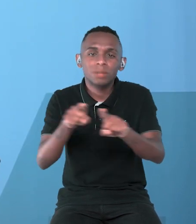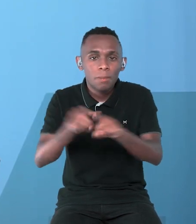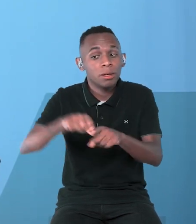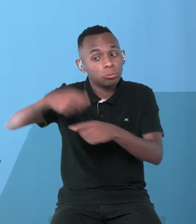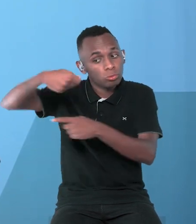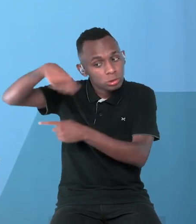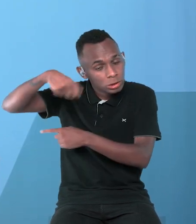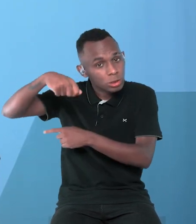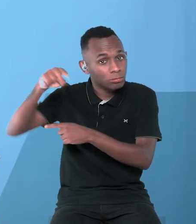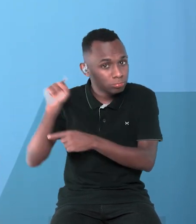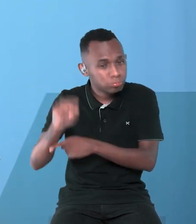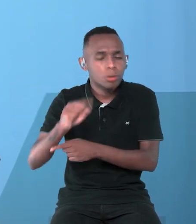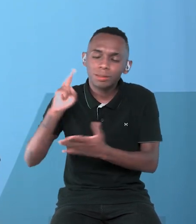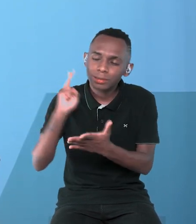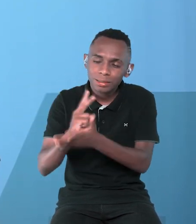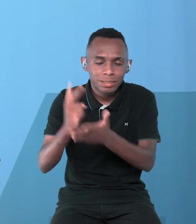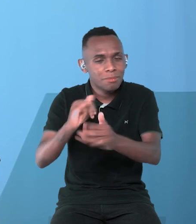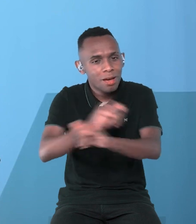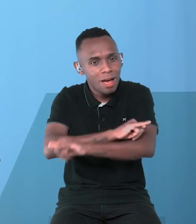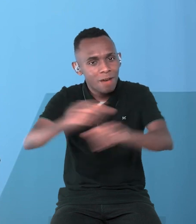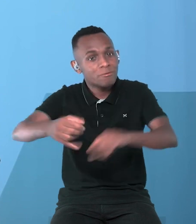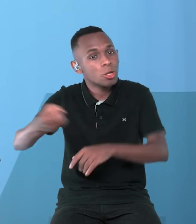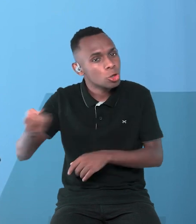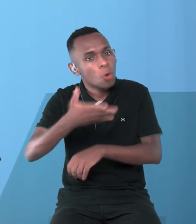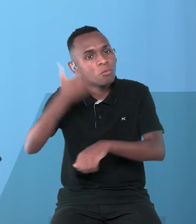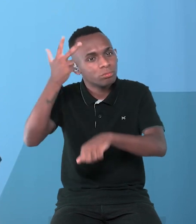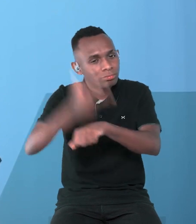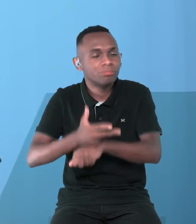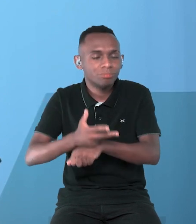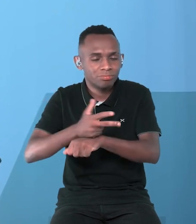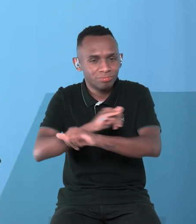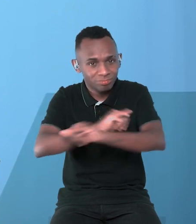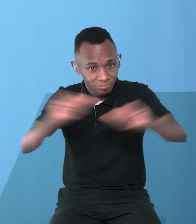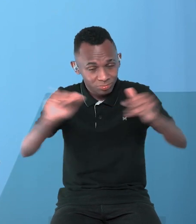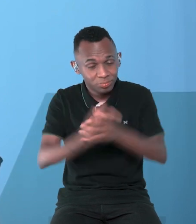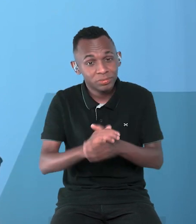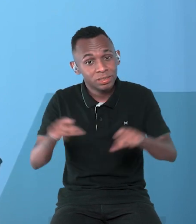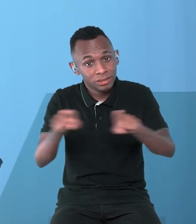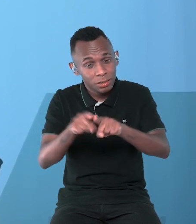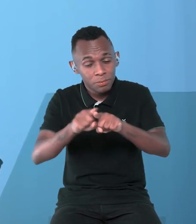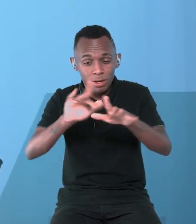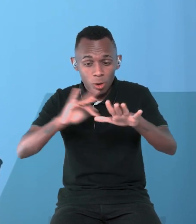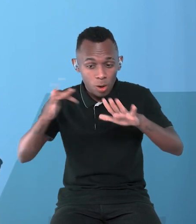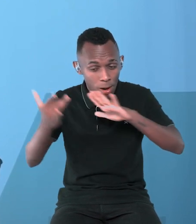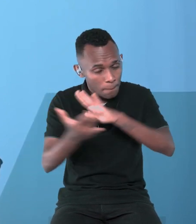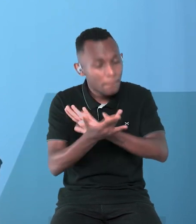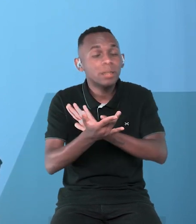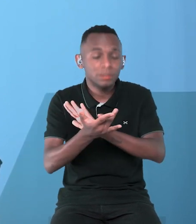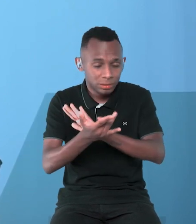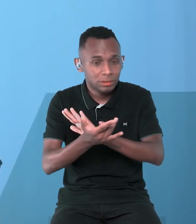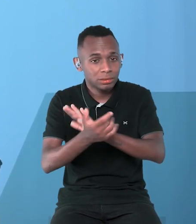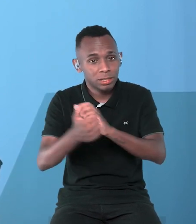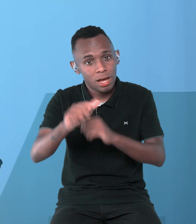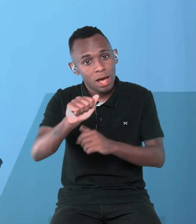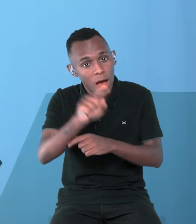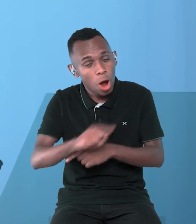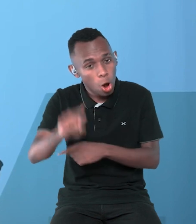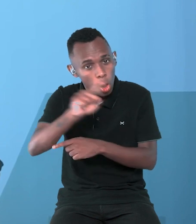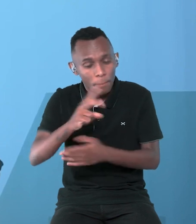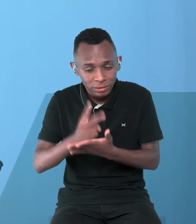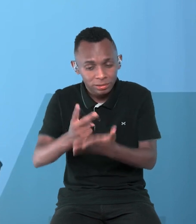para ser notificado sempre que um novo programa entrar no ar. Pelas redes sociais do Sempre um Papo, @Sempre um